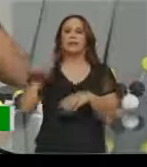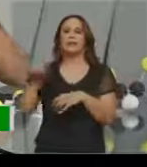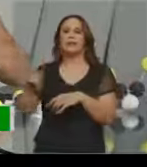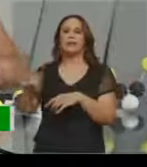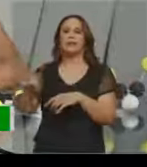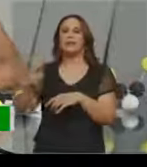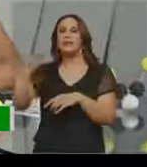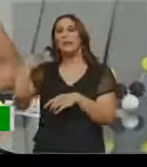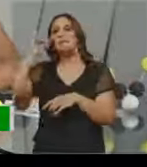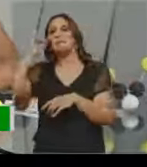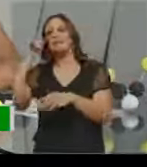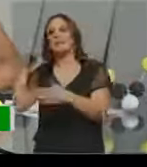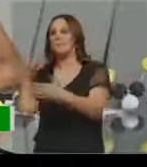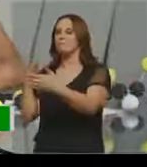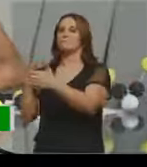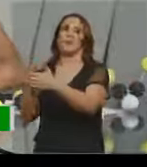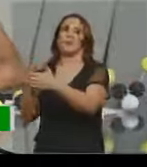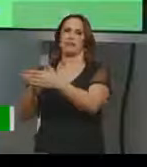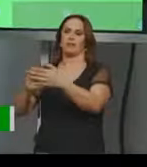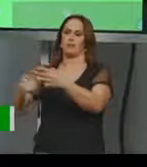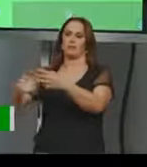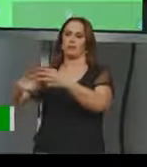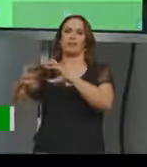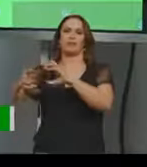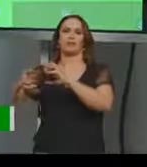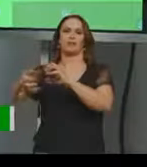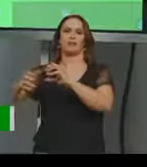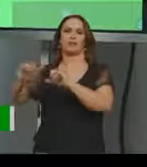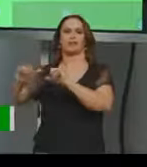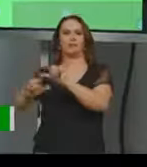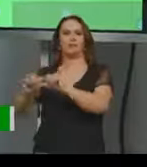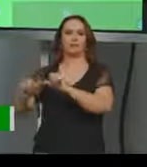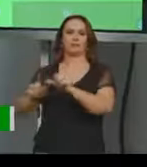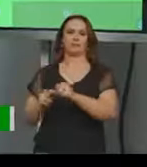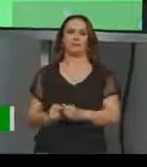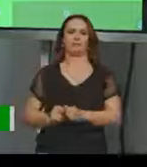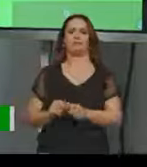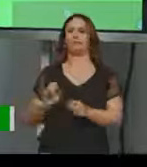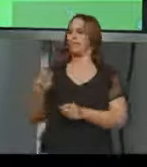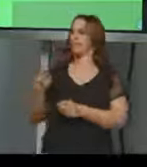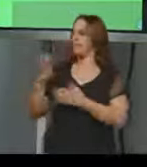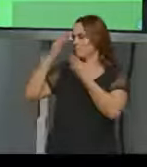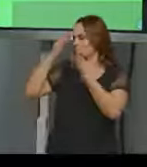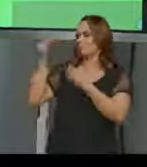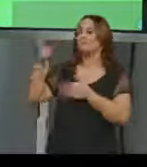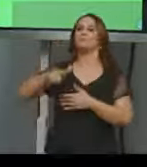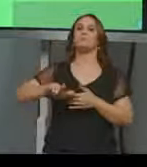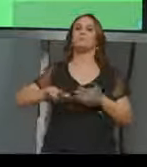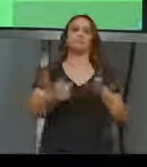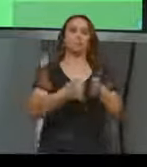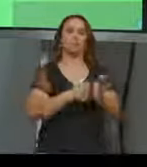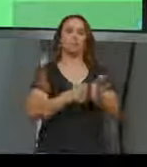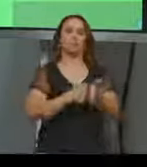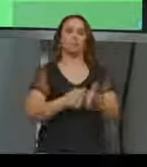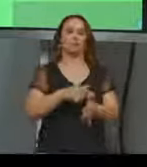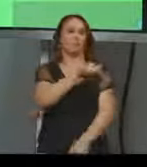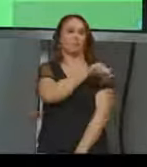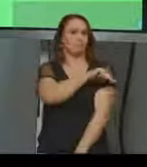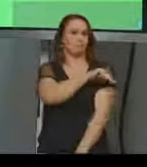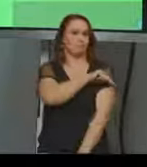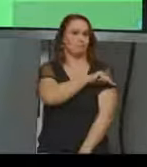girem em torno do próprio eixo. Ok, muito obrigada. Vamos ler mais uma pergunta? Agora a nossa pergunta é do 7º